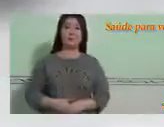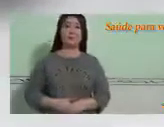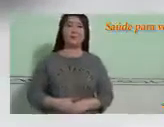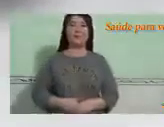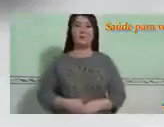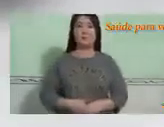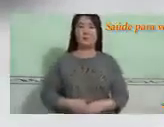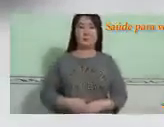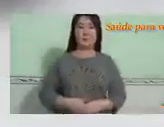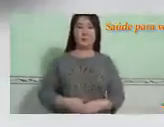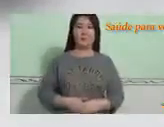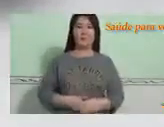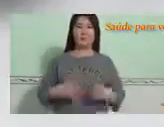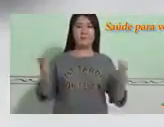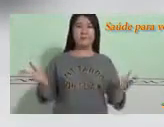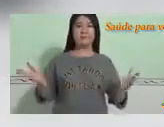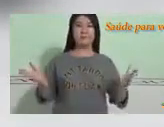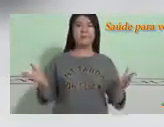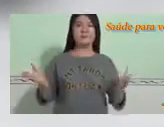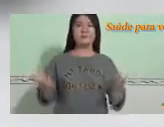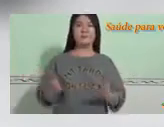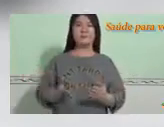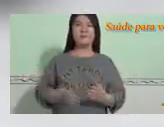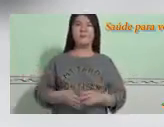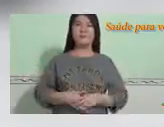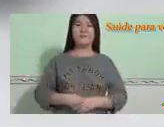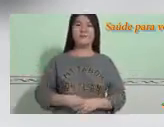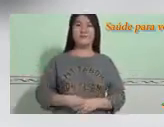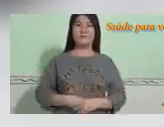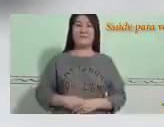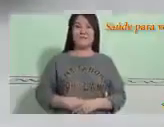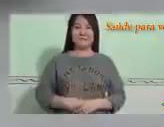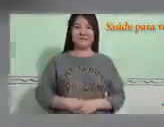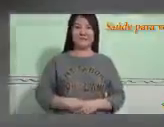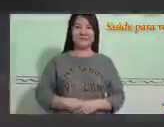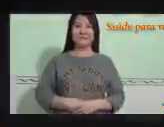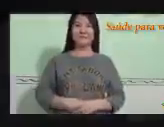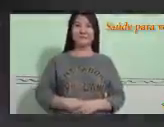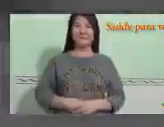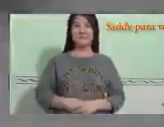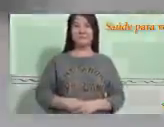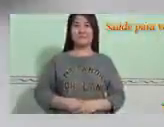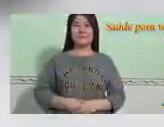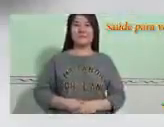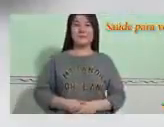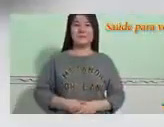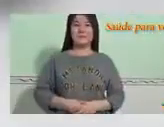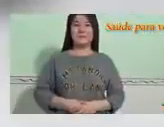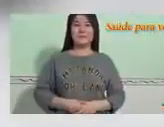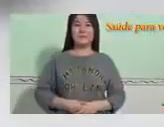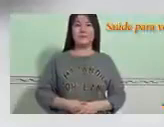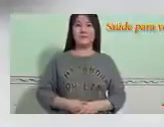para analisar qual tipo de proteína e qual gene está prejudicado, coleta de líquor, 2. Indicador para